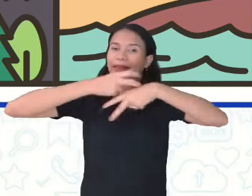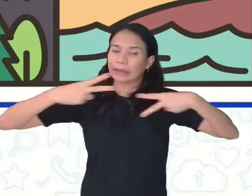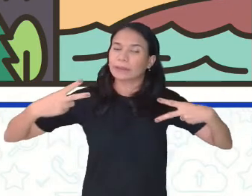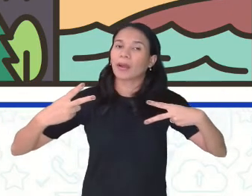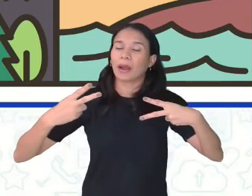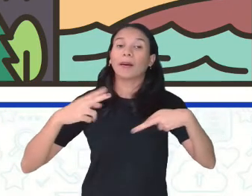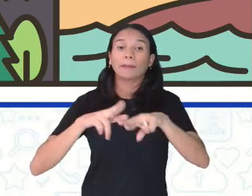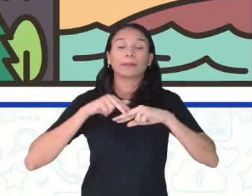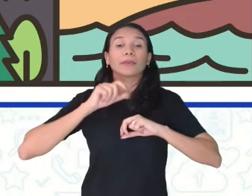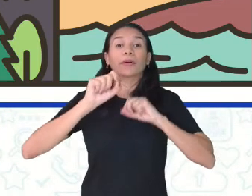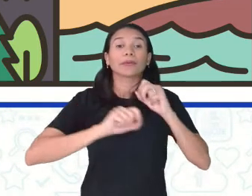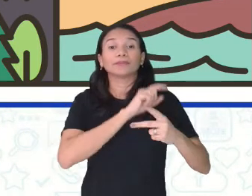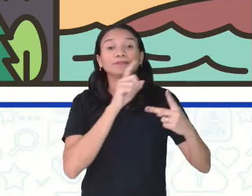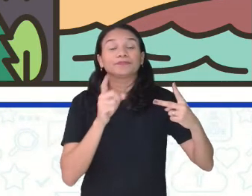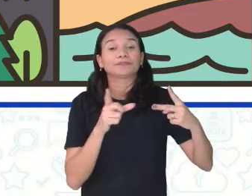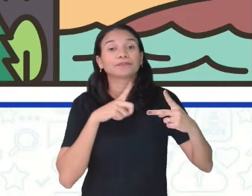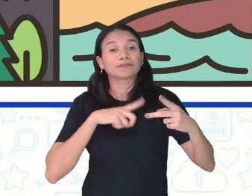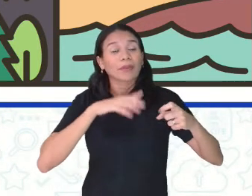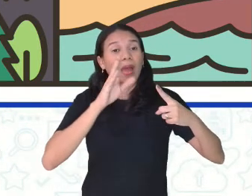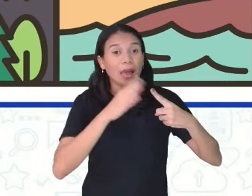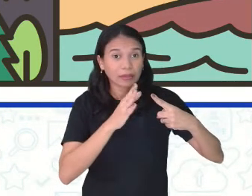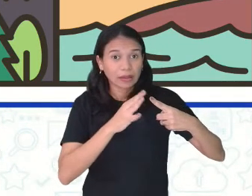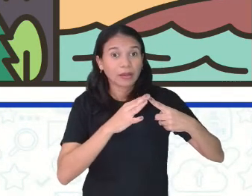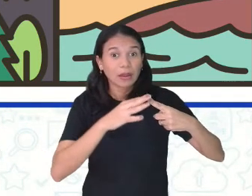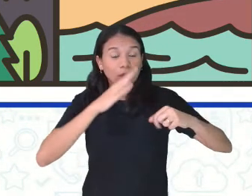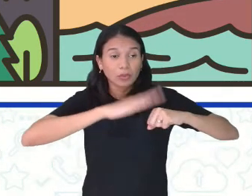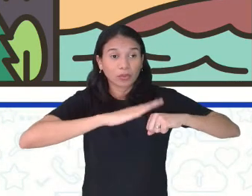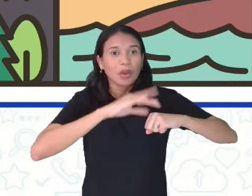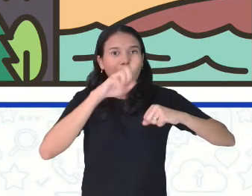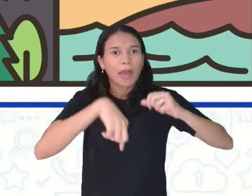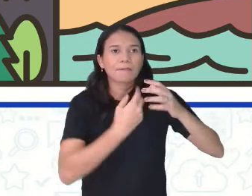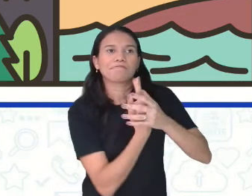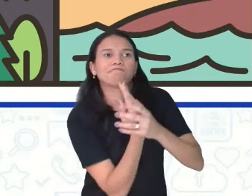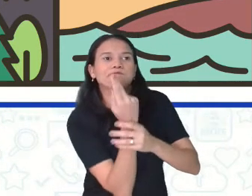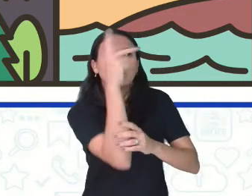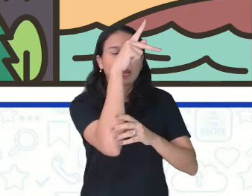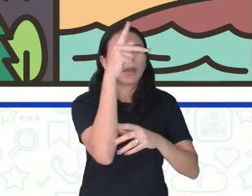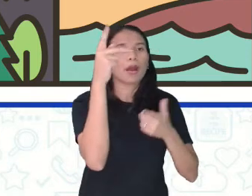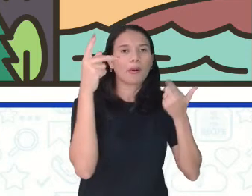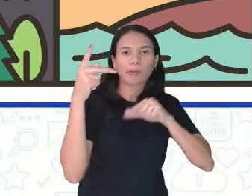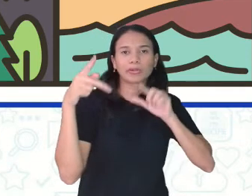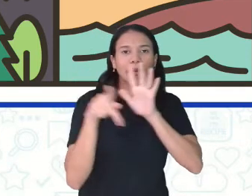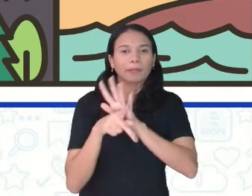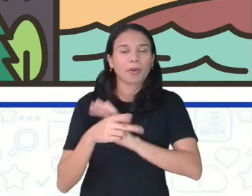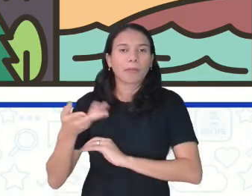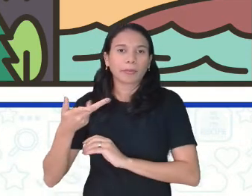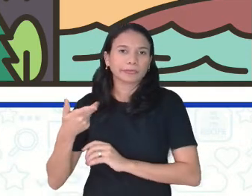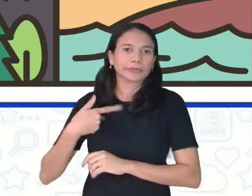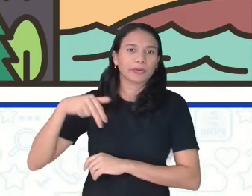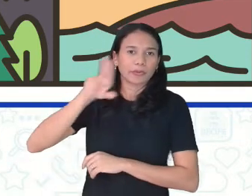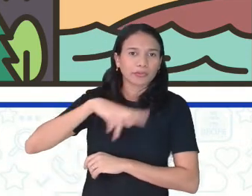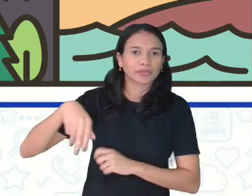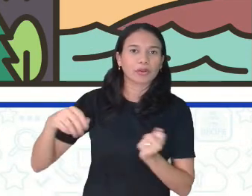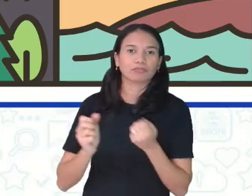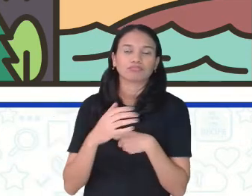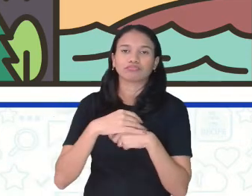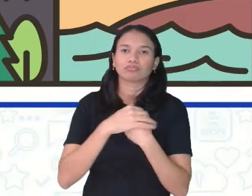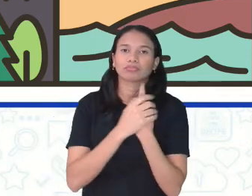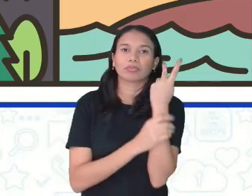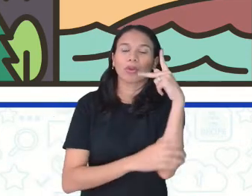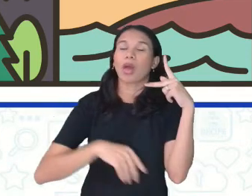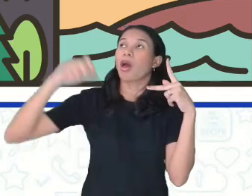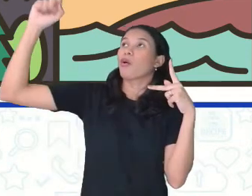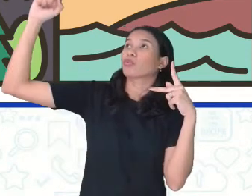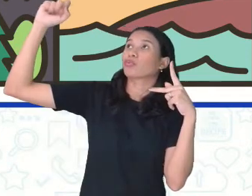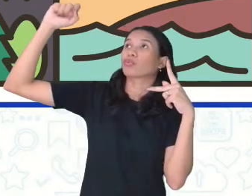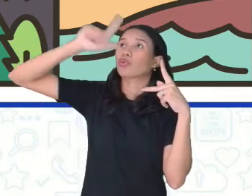os autótrofos são os vegetais que são capazes de fabricar o próprio alimento a partir de matéria inorgânica. Matéria